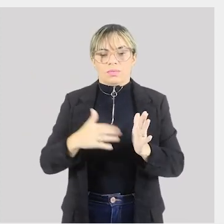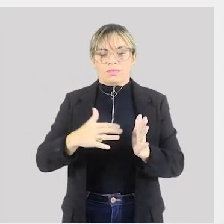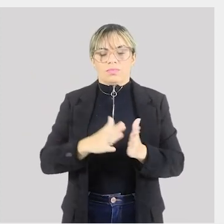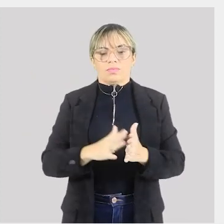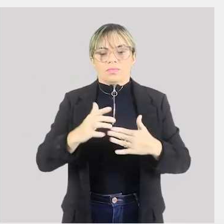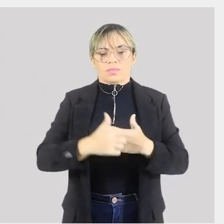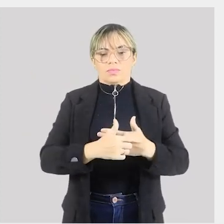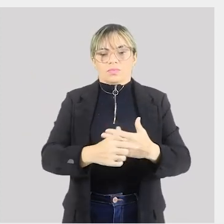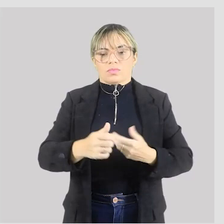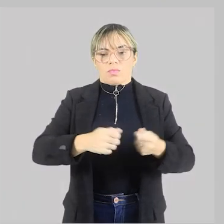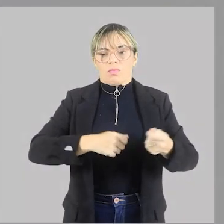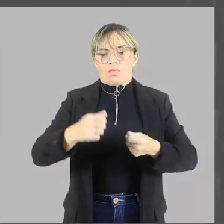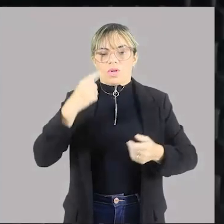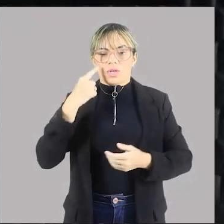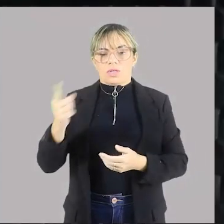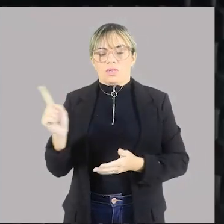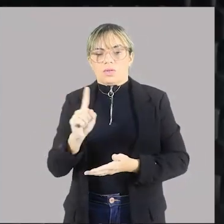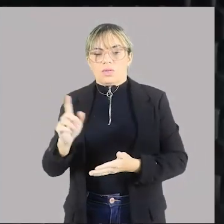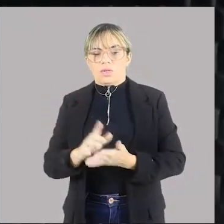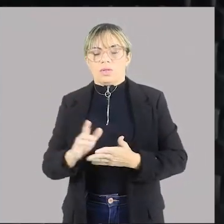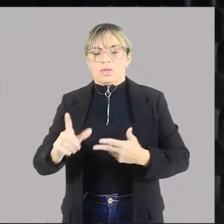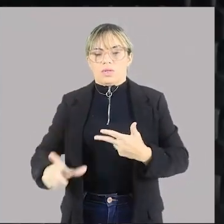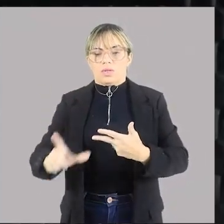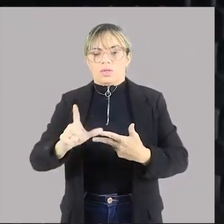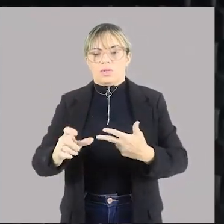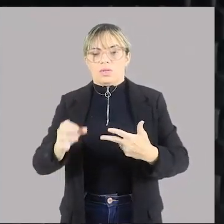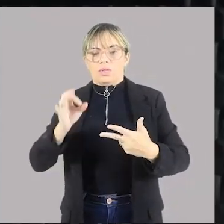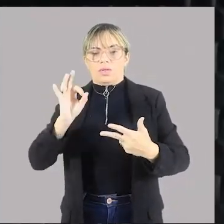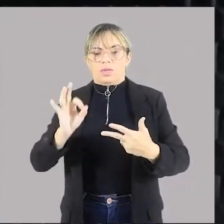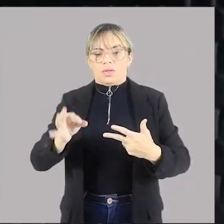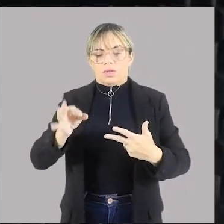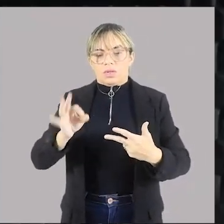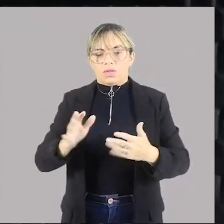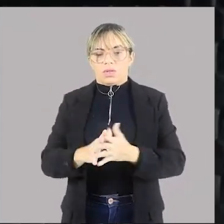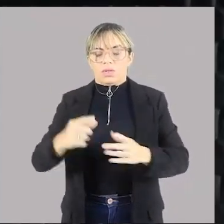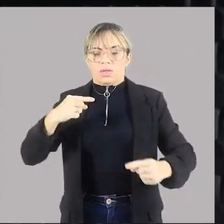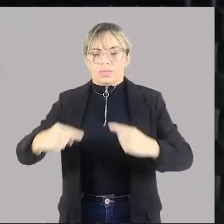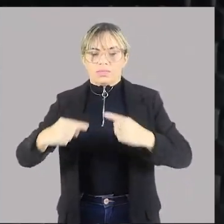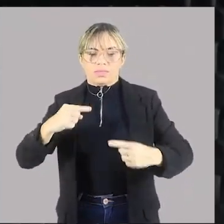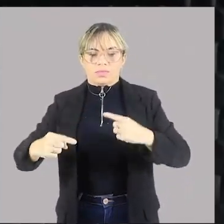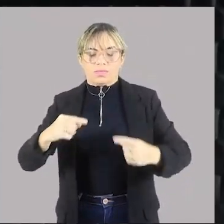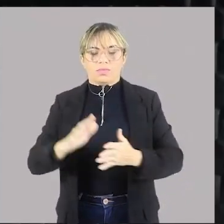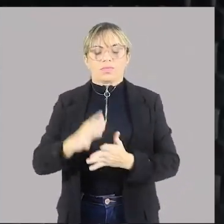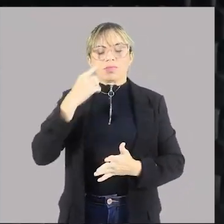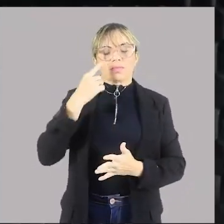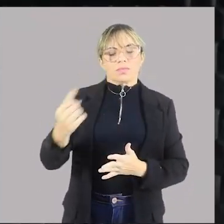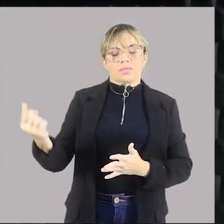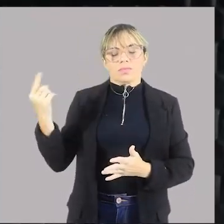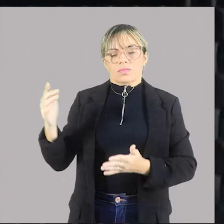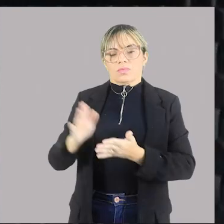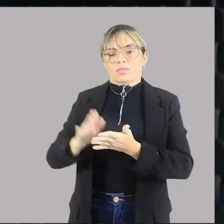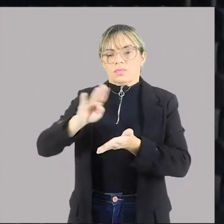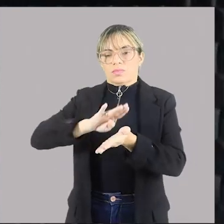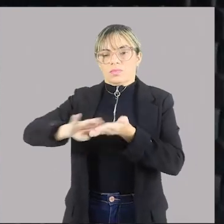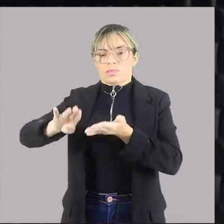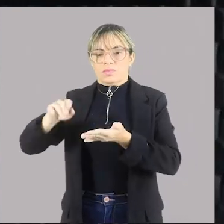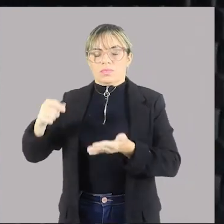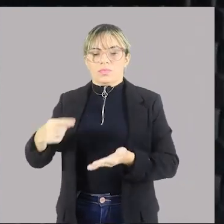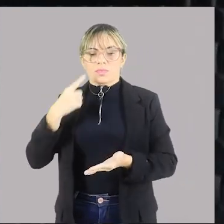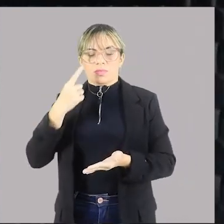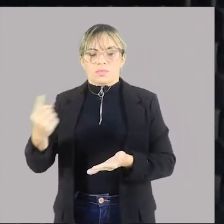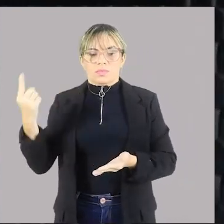administrativa, tudo que não for função legislativa, função jurisdicional e função política. Esse critério de exclusão, ele